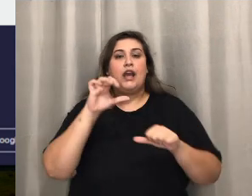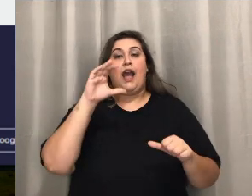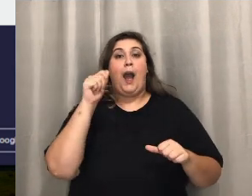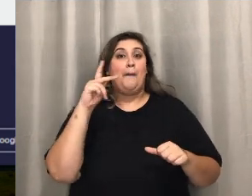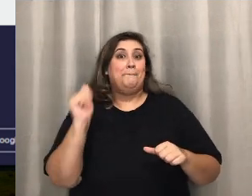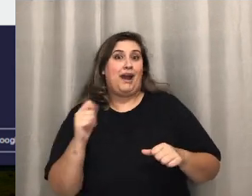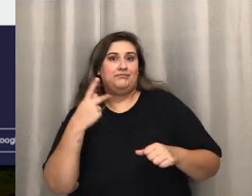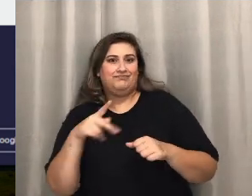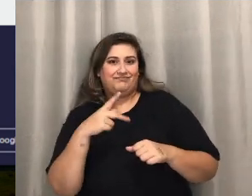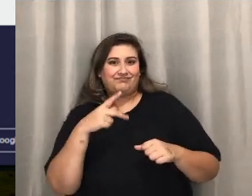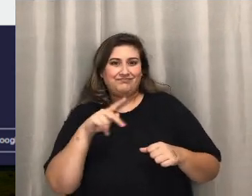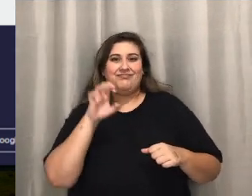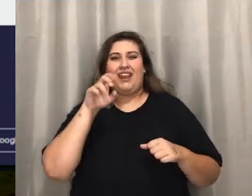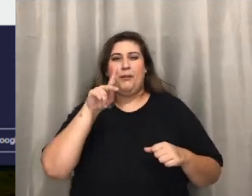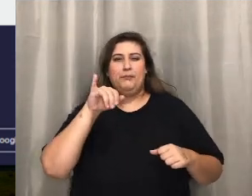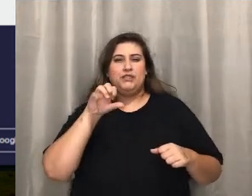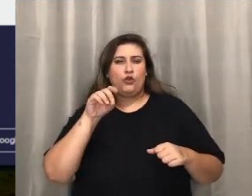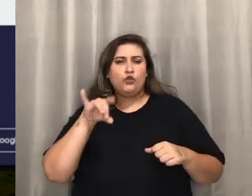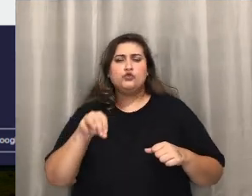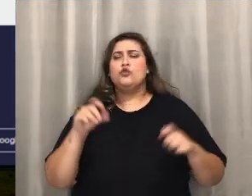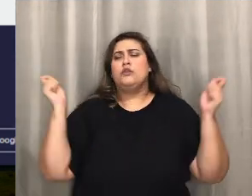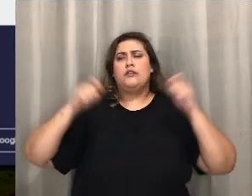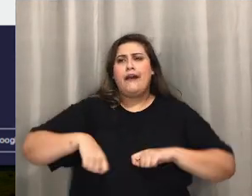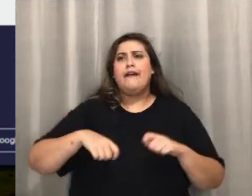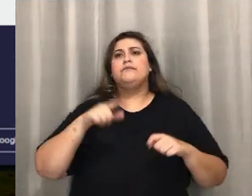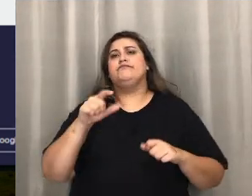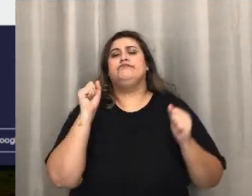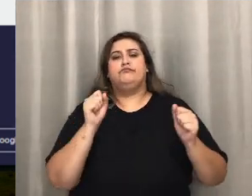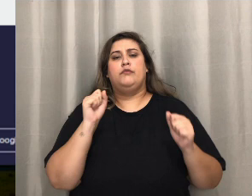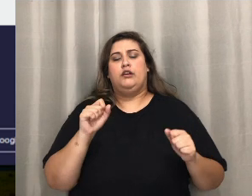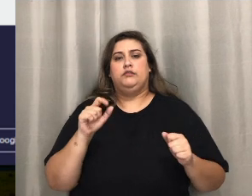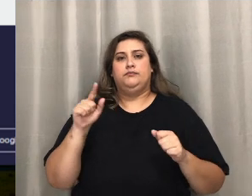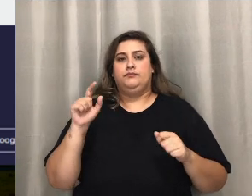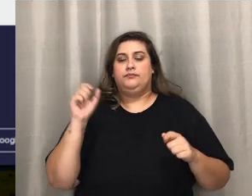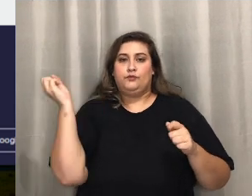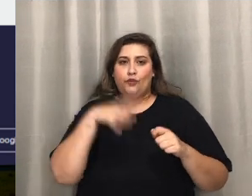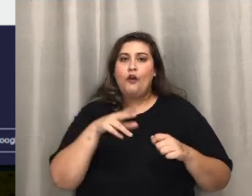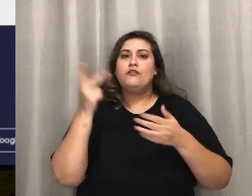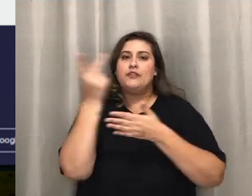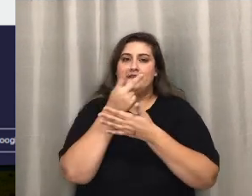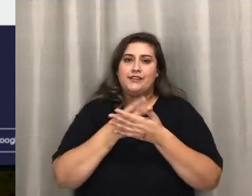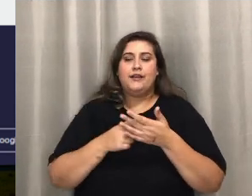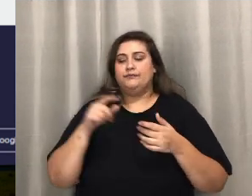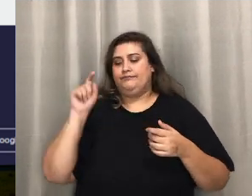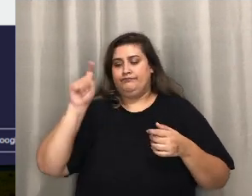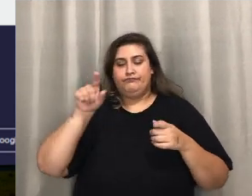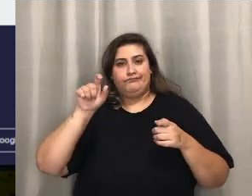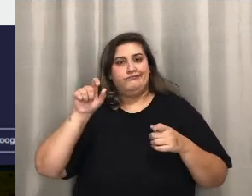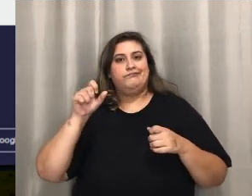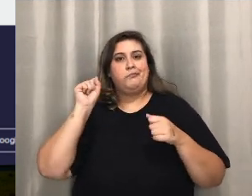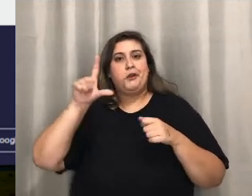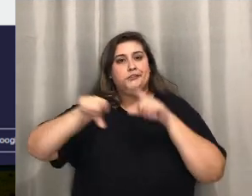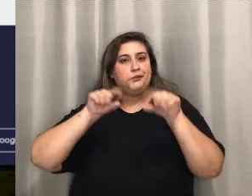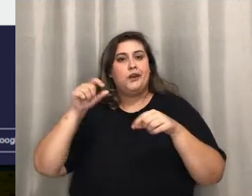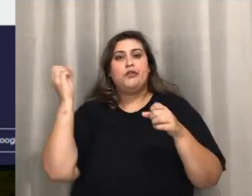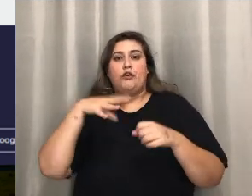Caso você queira ainda personalizar a capa do seu episódio, é possível, basta você carregar